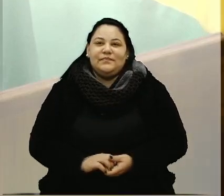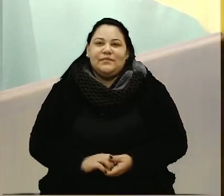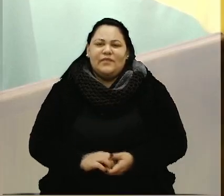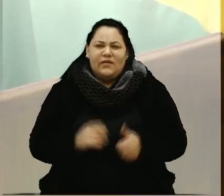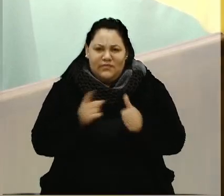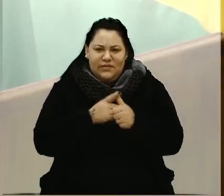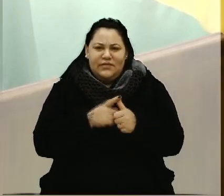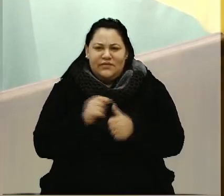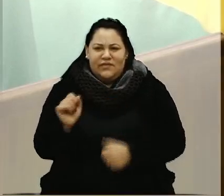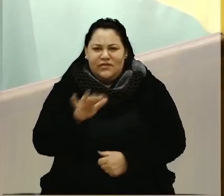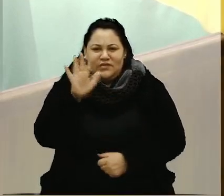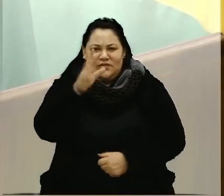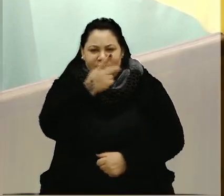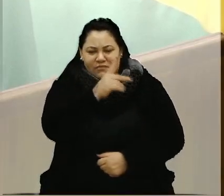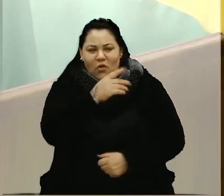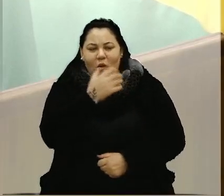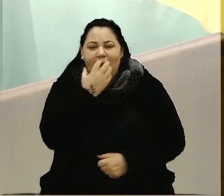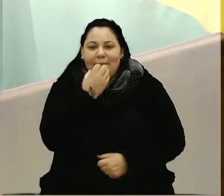valorizar o seu Camilles,